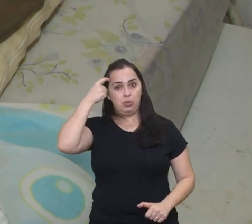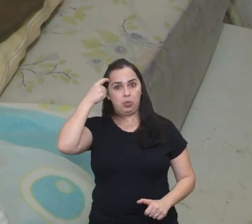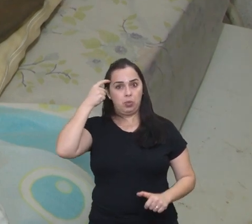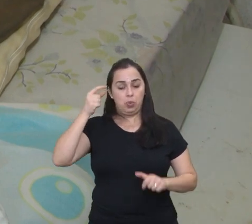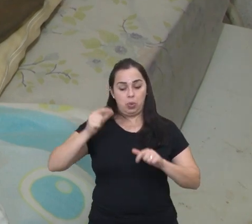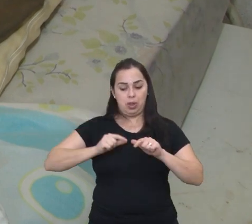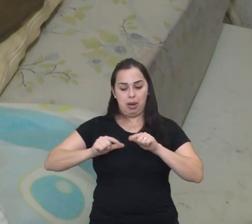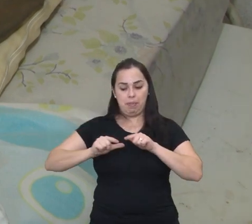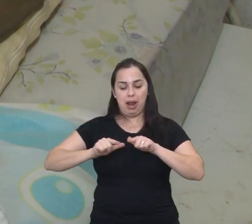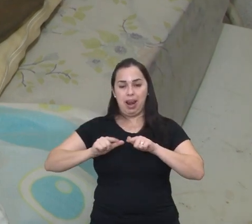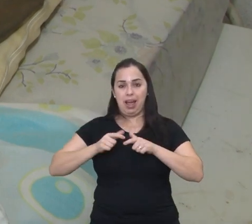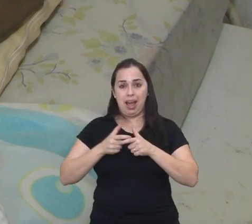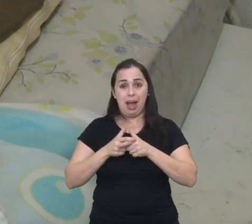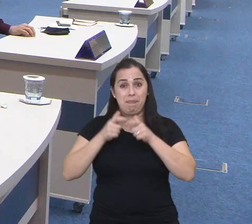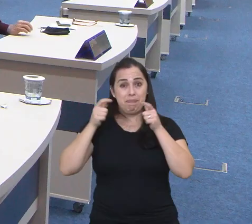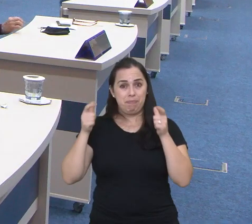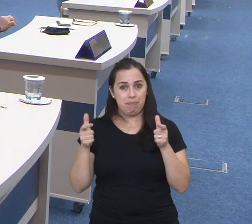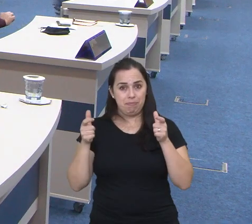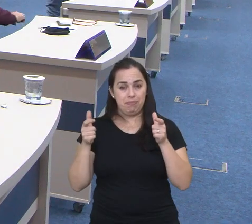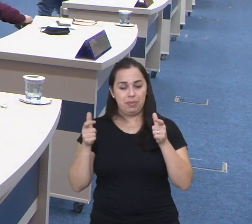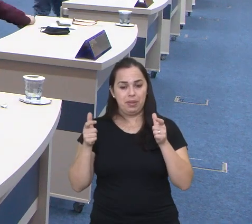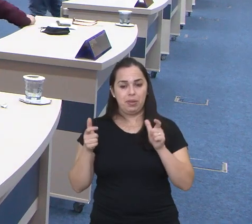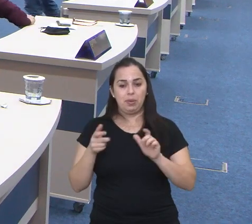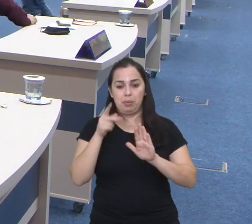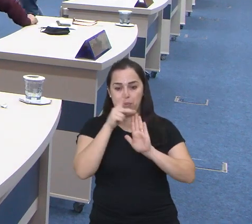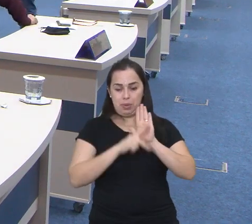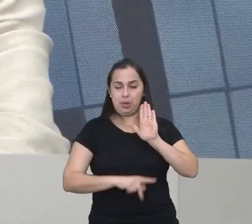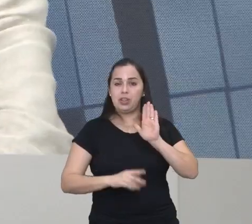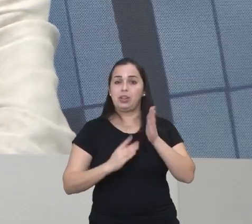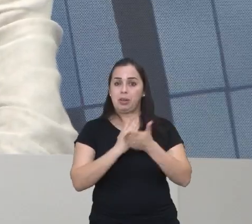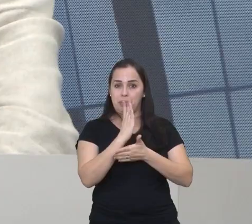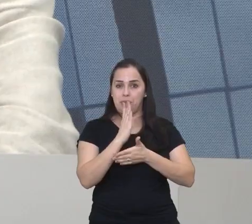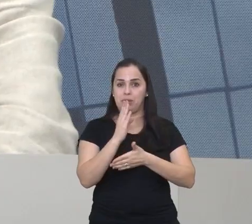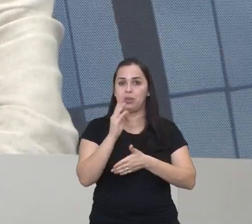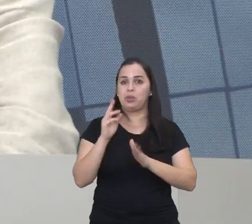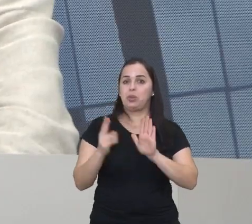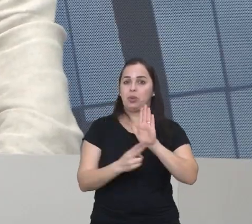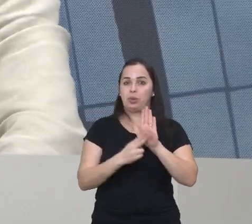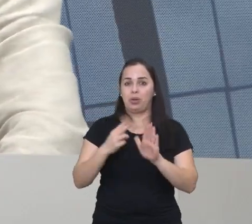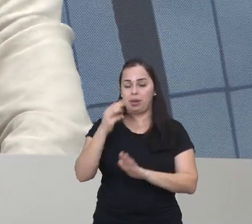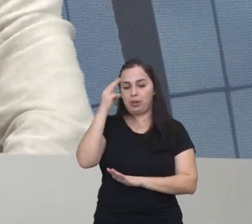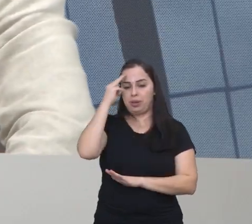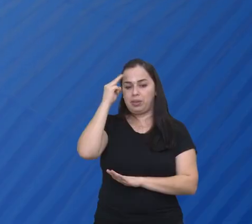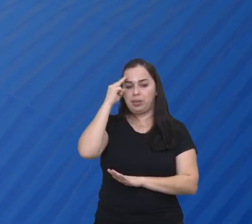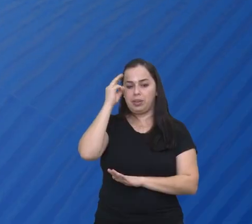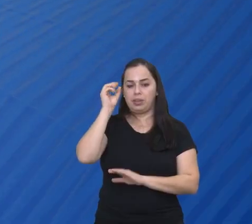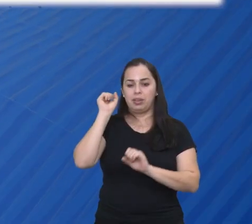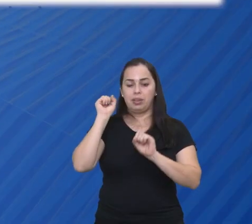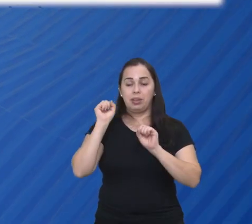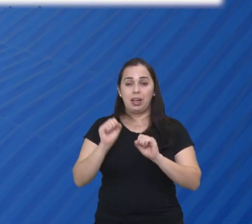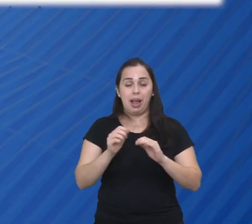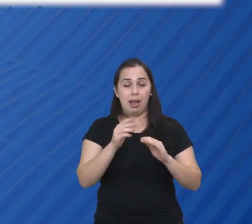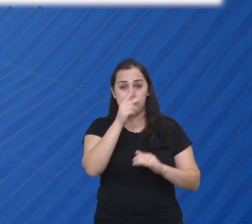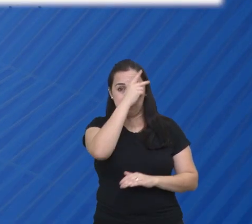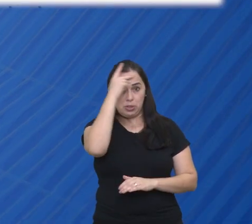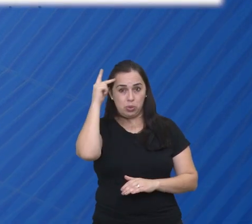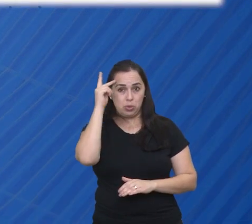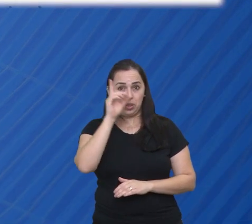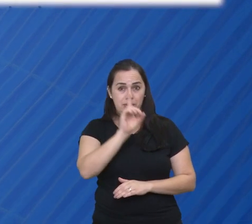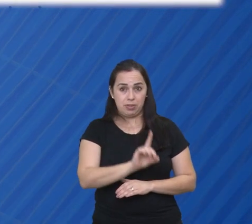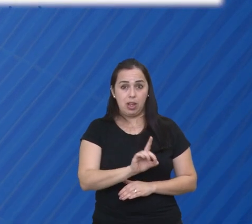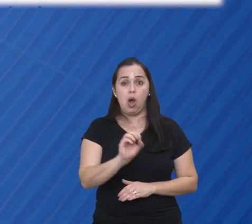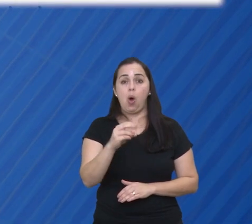esse serviço para quem necessita, um projeto aprovado na Câmara, de autoria do vereador Marcelo Garcia, vai permitir que pessoas